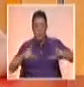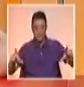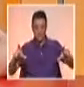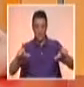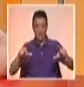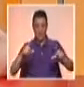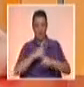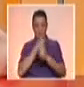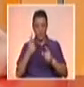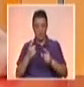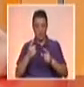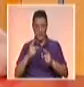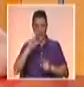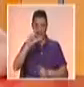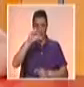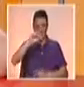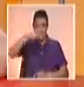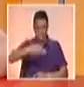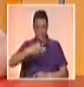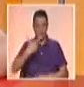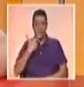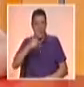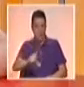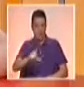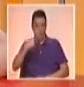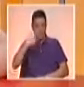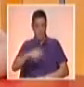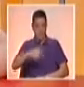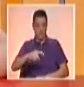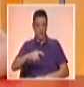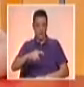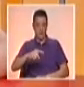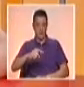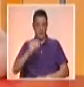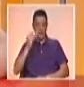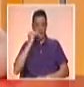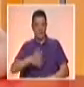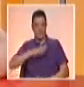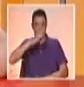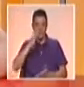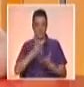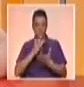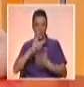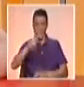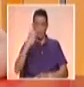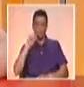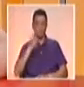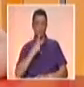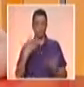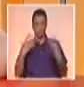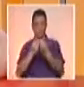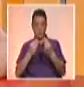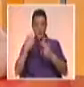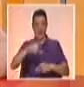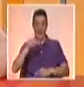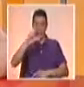A língua gestual, como eu já referi, é uma língua, portanto é espontânea. É comum dizer-se que basta haver dois surdos juntos para haver